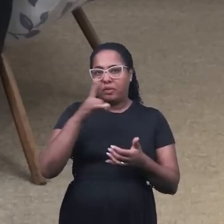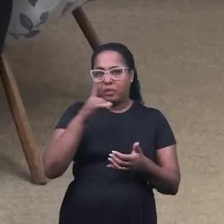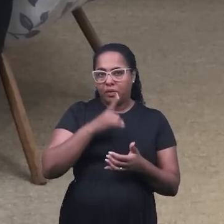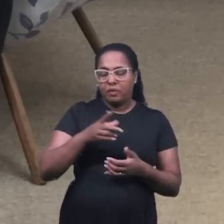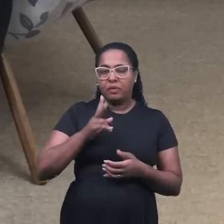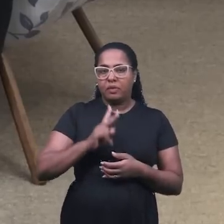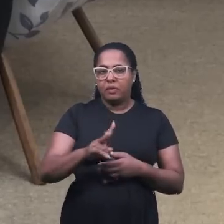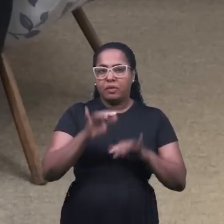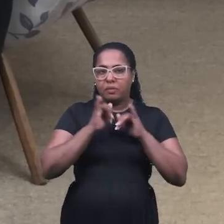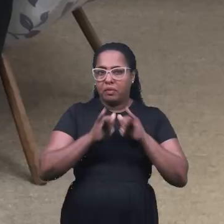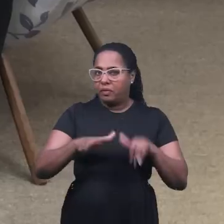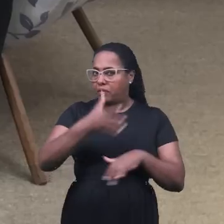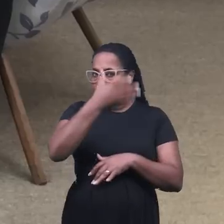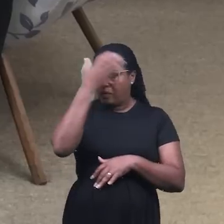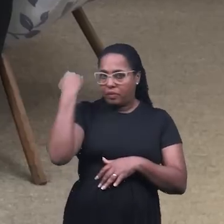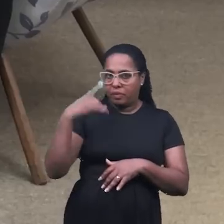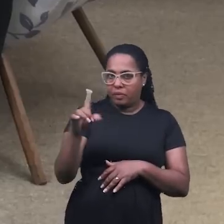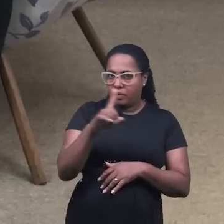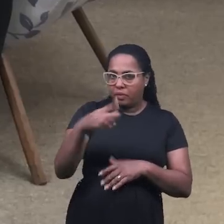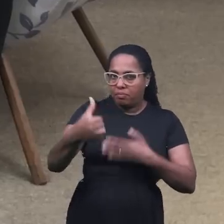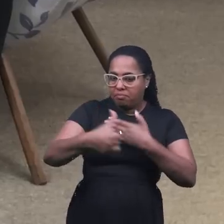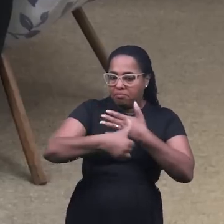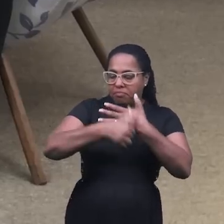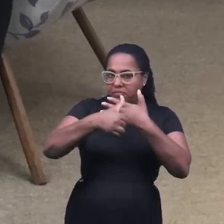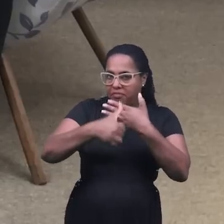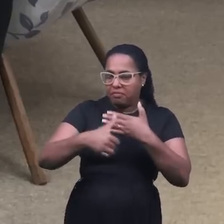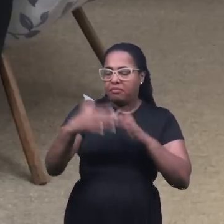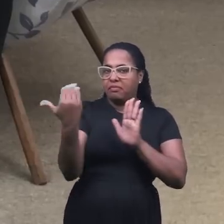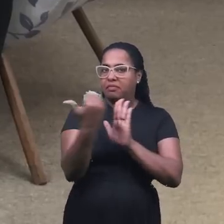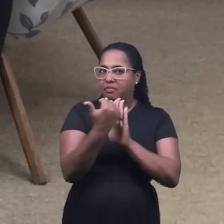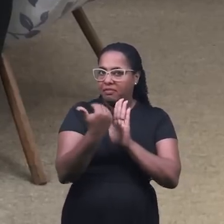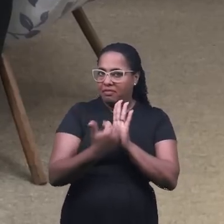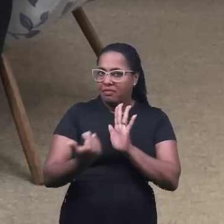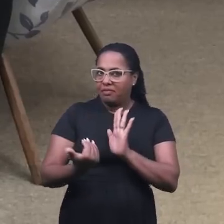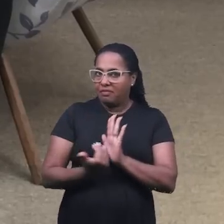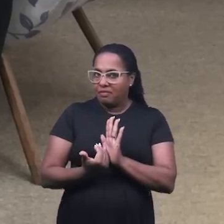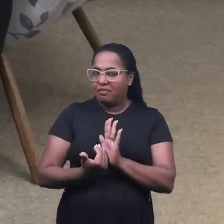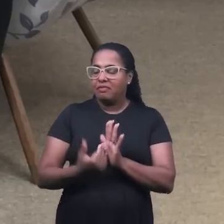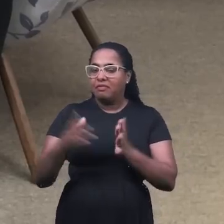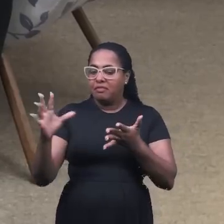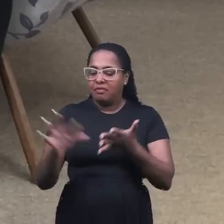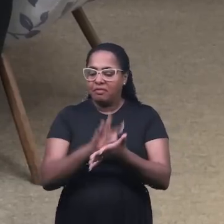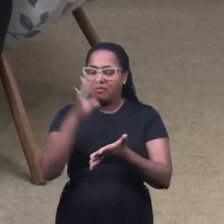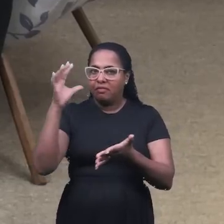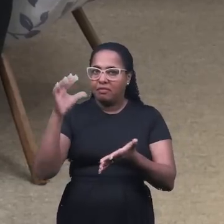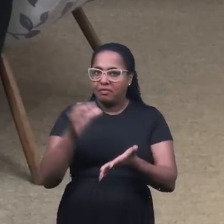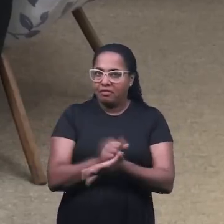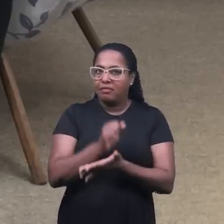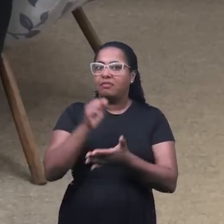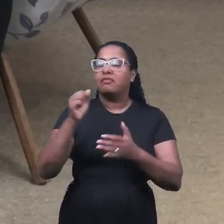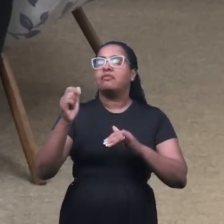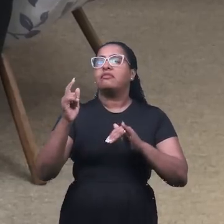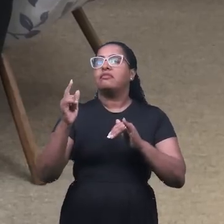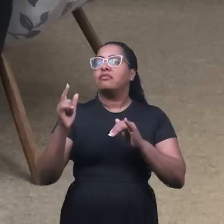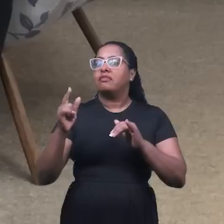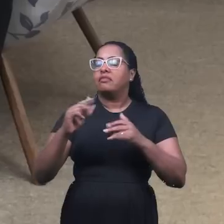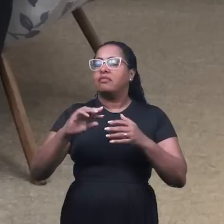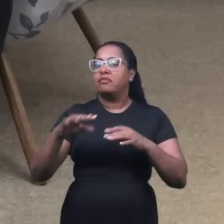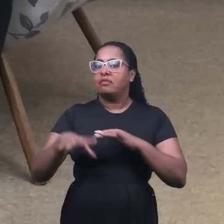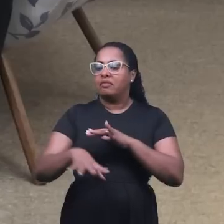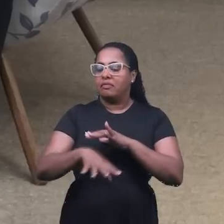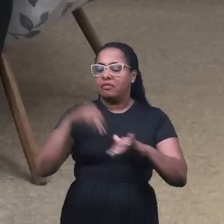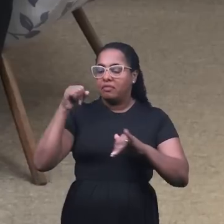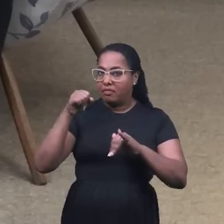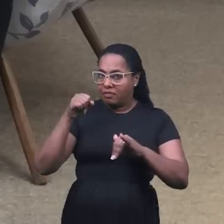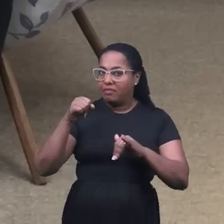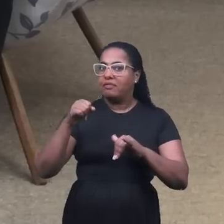os nossos avisos de sempre. Não esqueça de dar o seu like na programação, de se inscrever no nosso canal para nos seguir